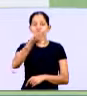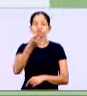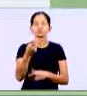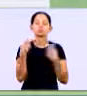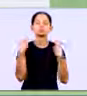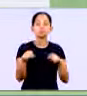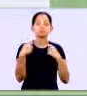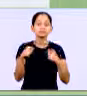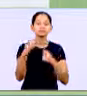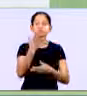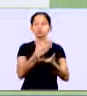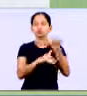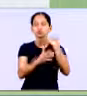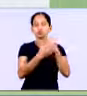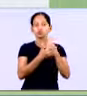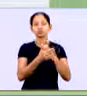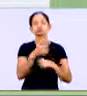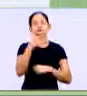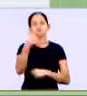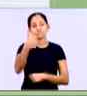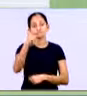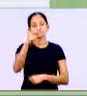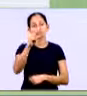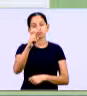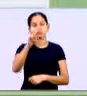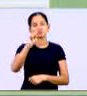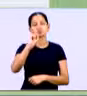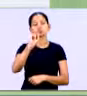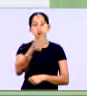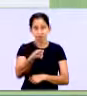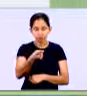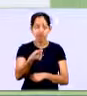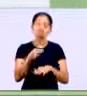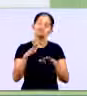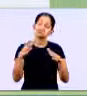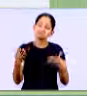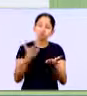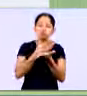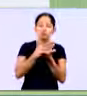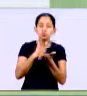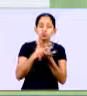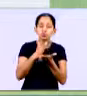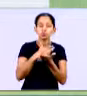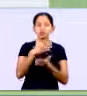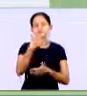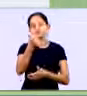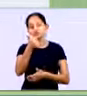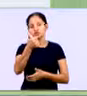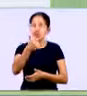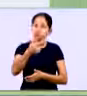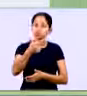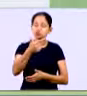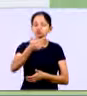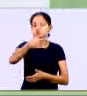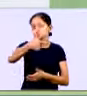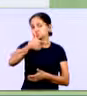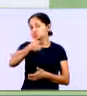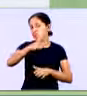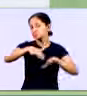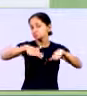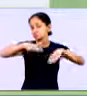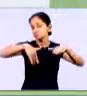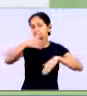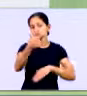de 258 mil quilos, certo? O estoque inicial, que seria 21 mil, você vai ter aqui a matéria-prima